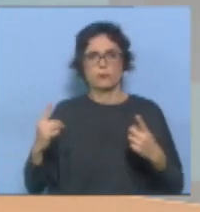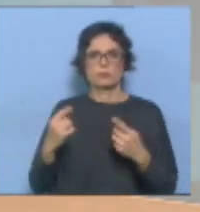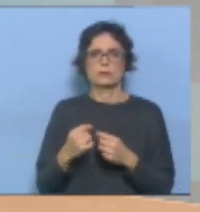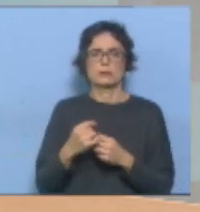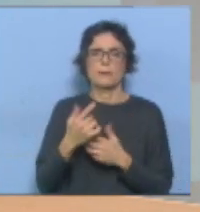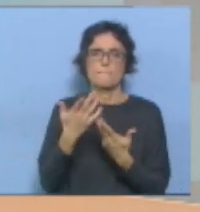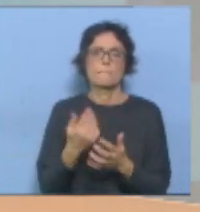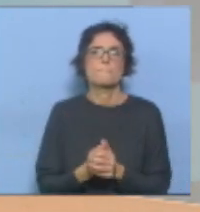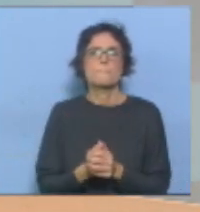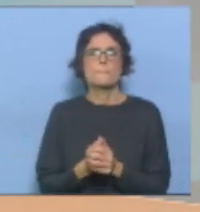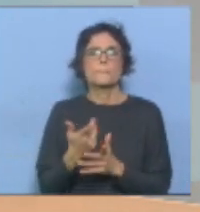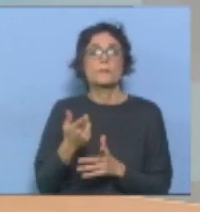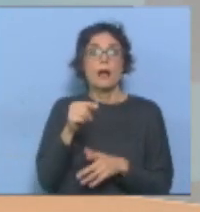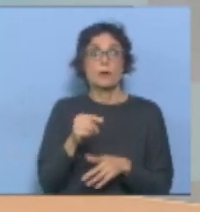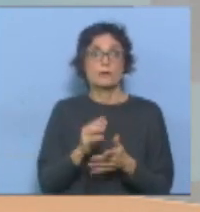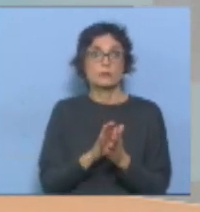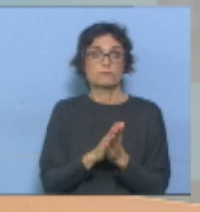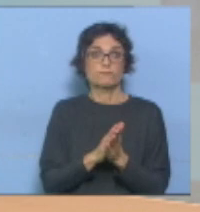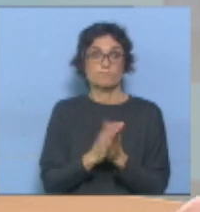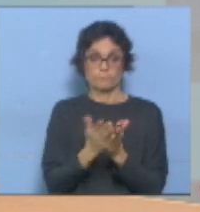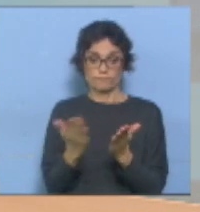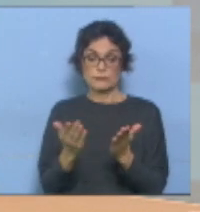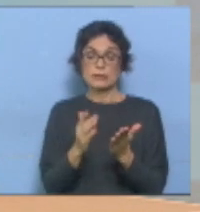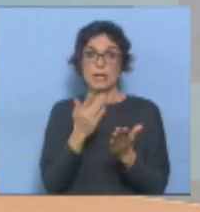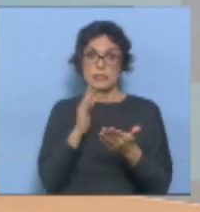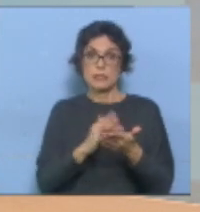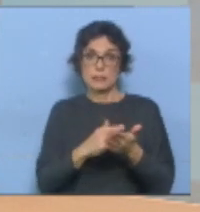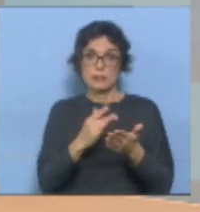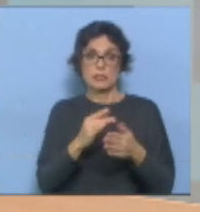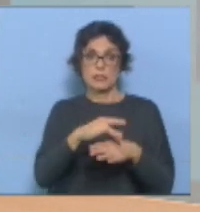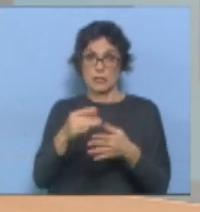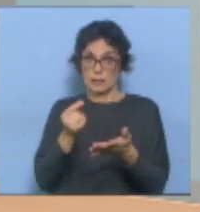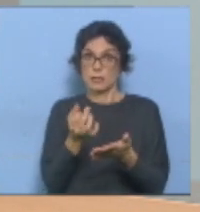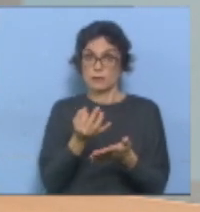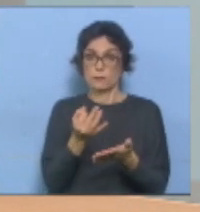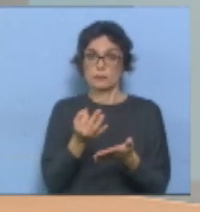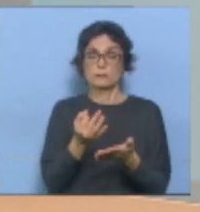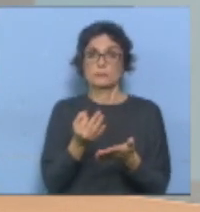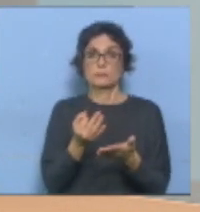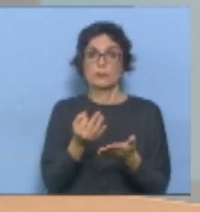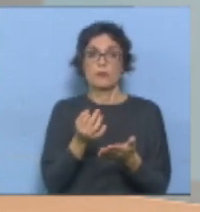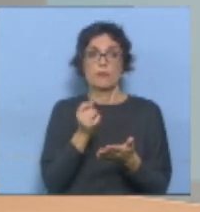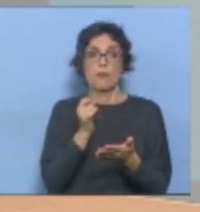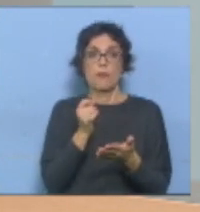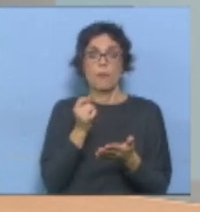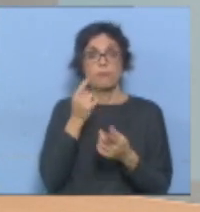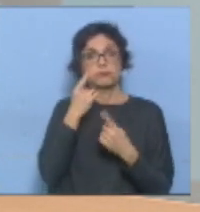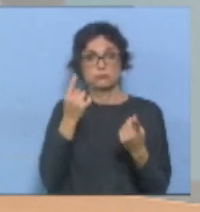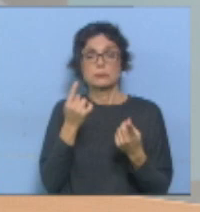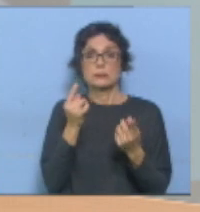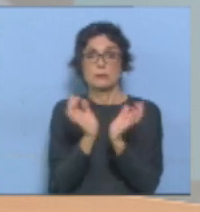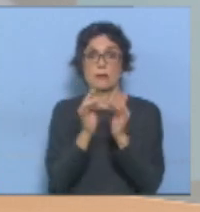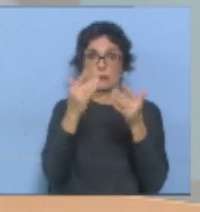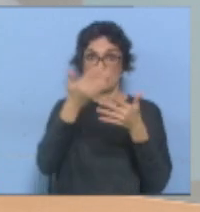telegráficos e remeter para este guia, para quem o quiser adquirir. Ele está disponível também em várias páginas de